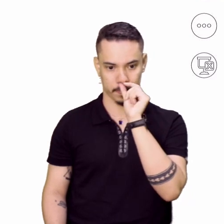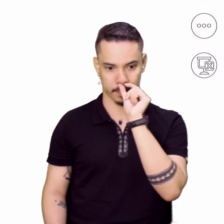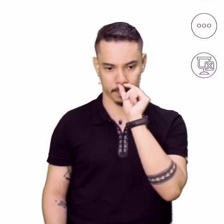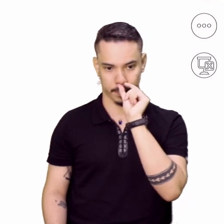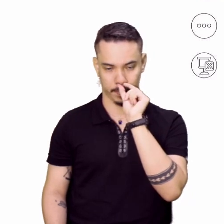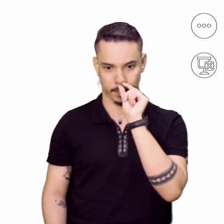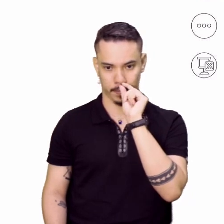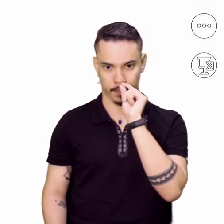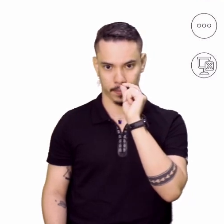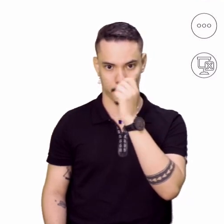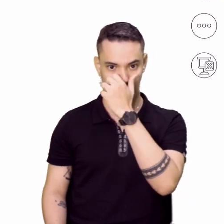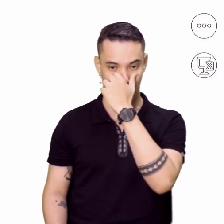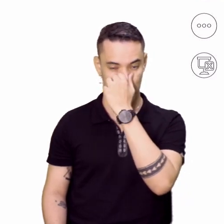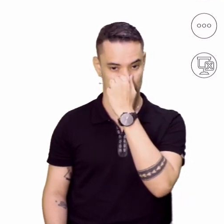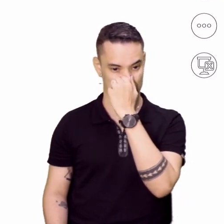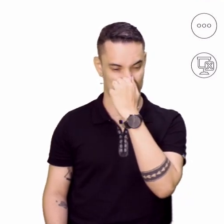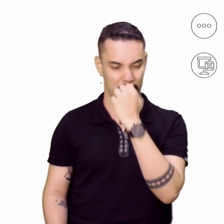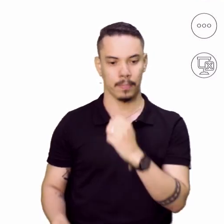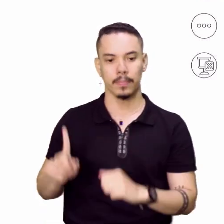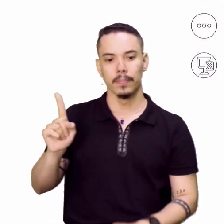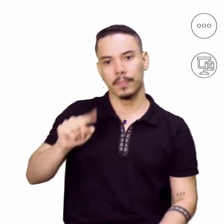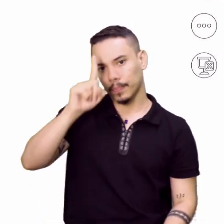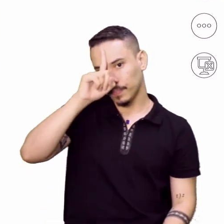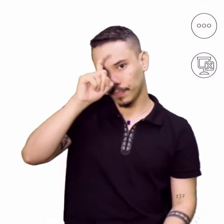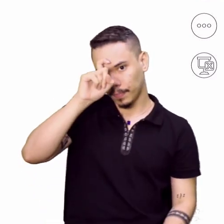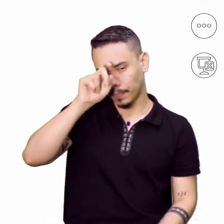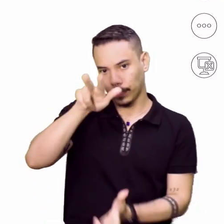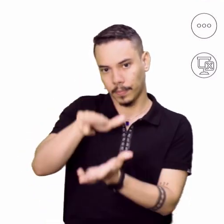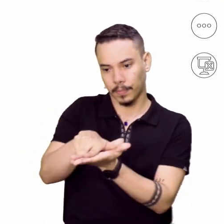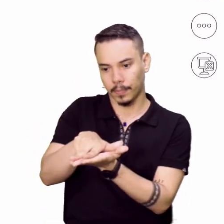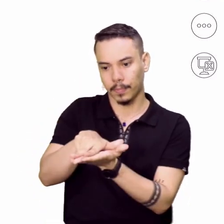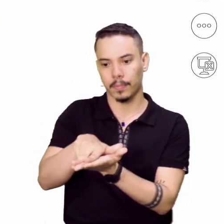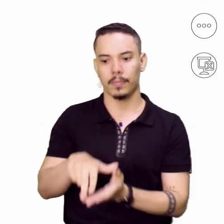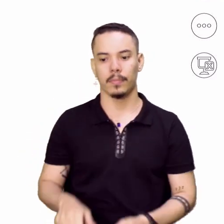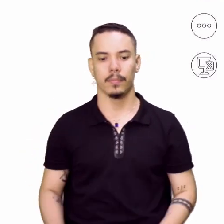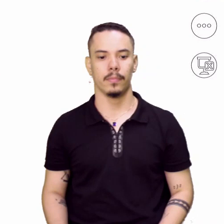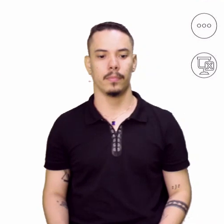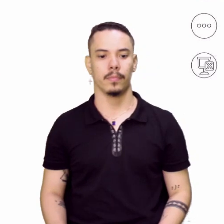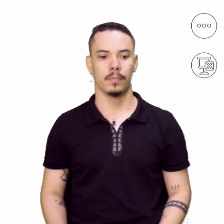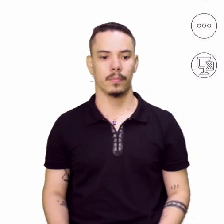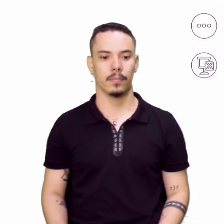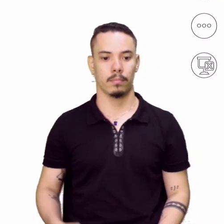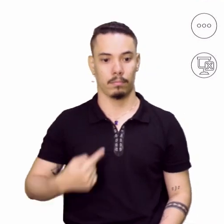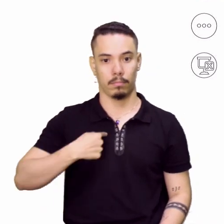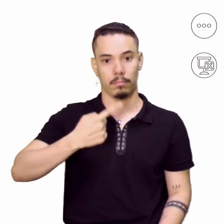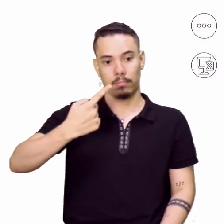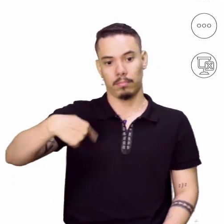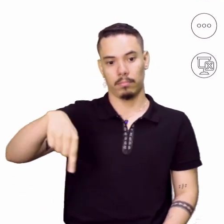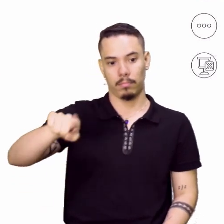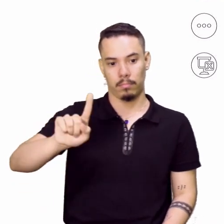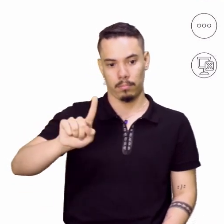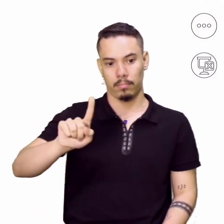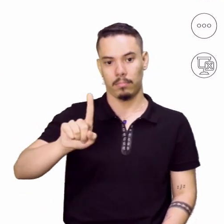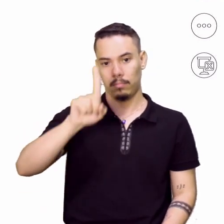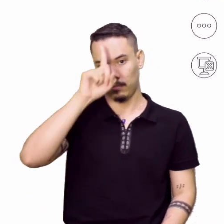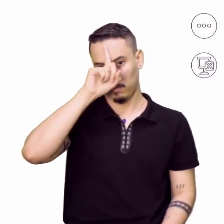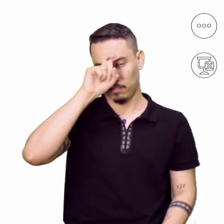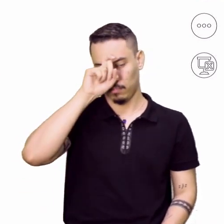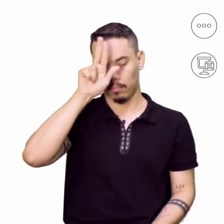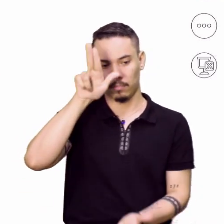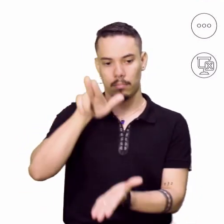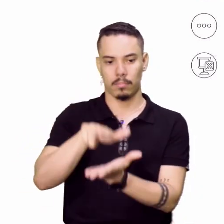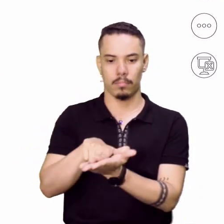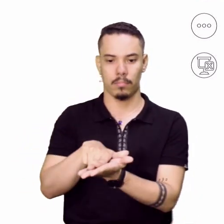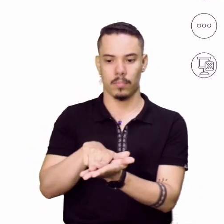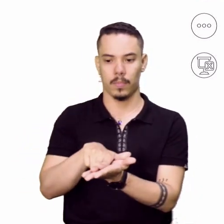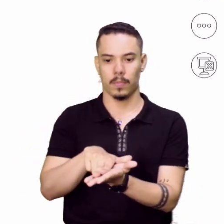Health unidade básica de saúde então eu irei para Basic unit